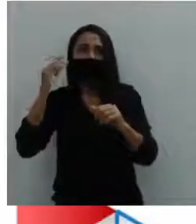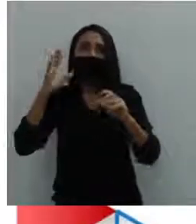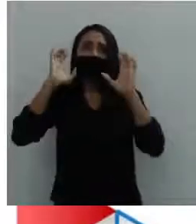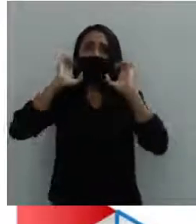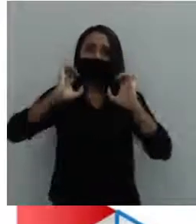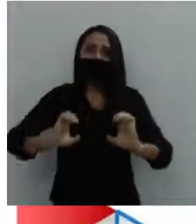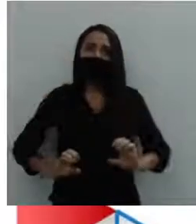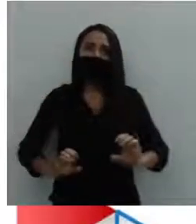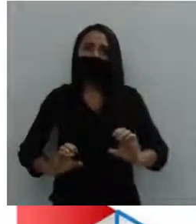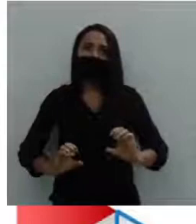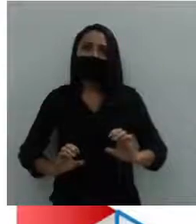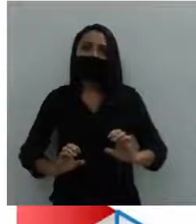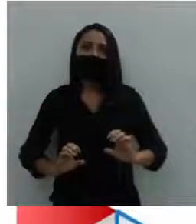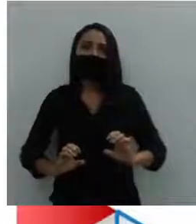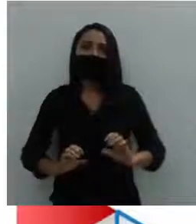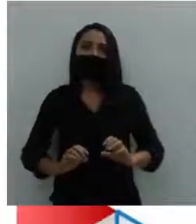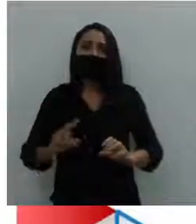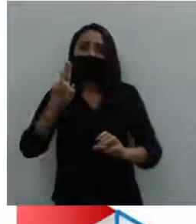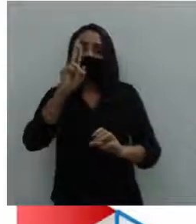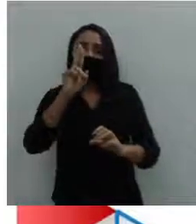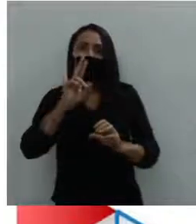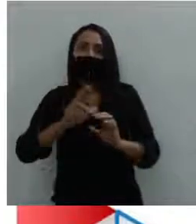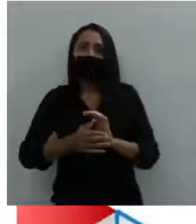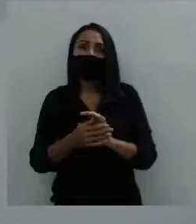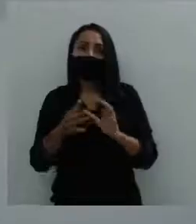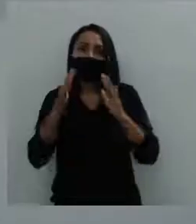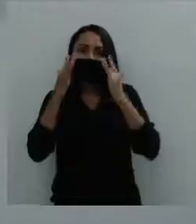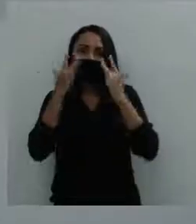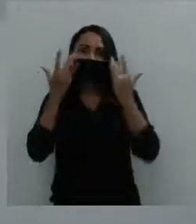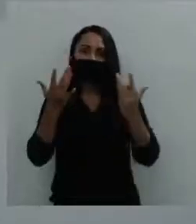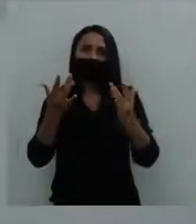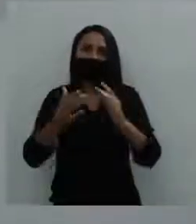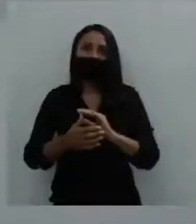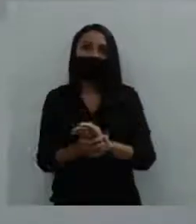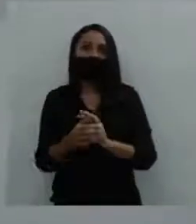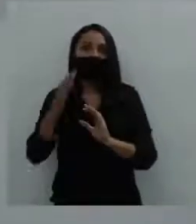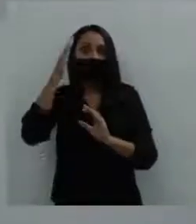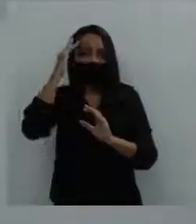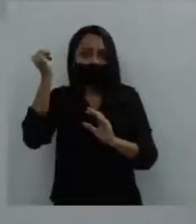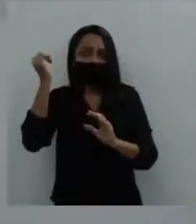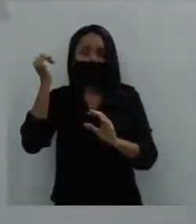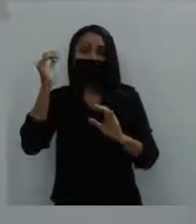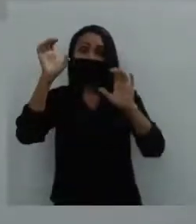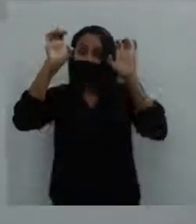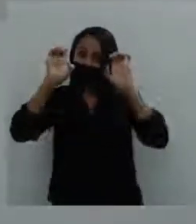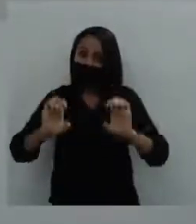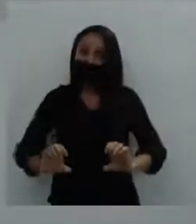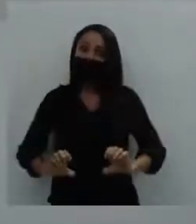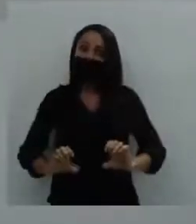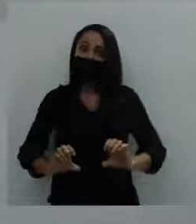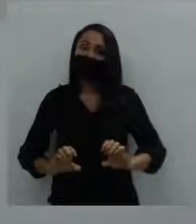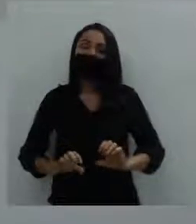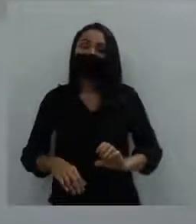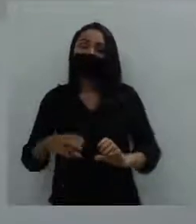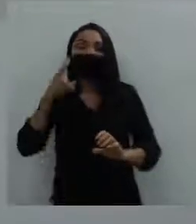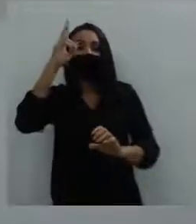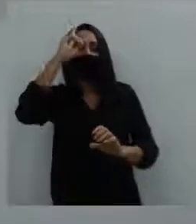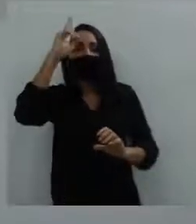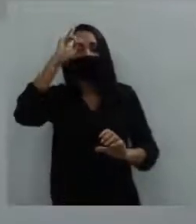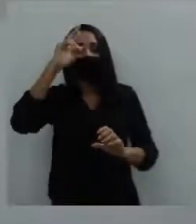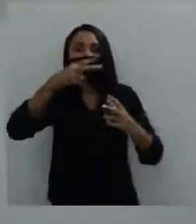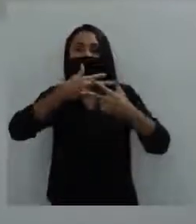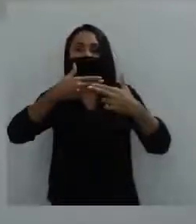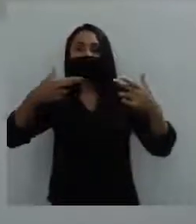de ética. Preste bem atenção, sabedoria e de ética. Lembrar que os objetos